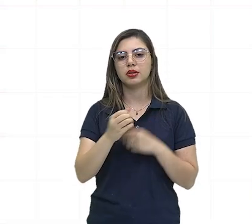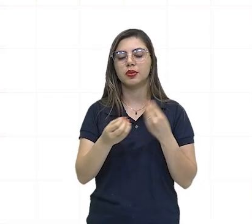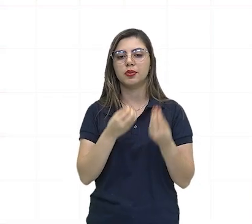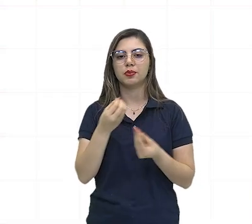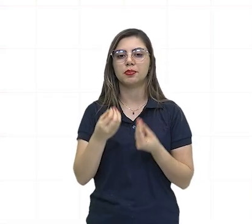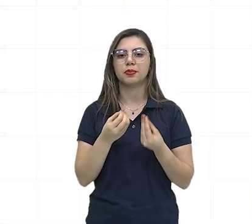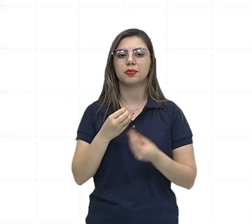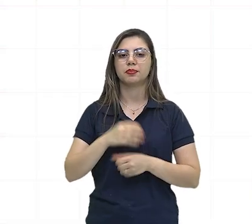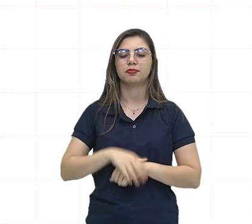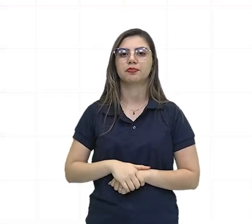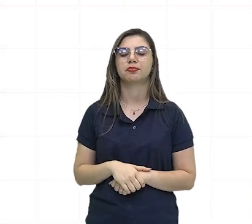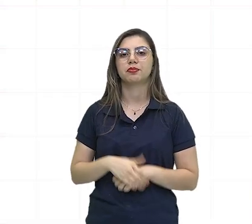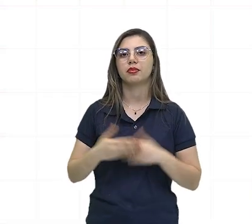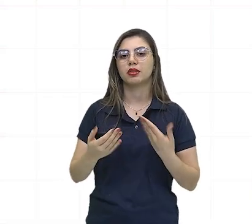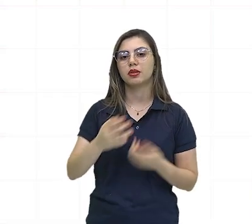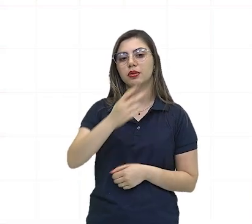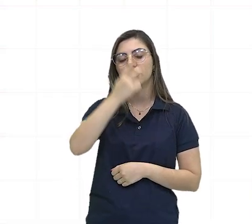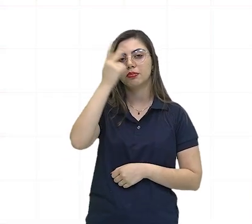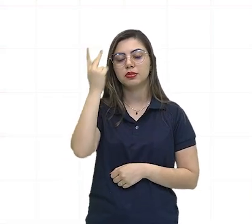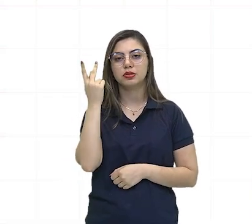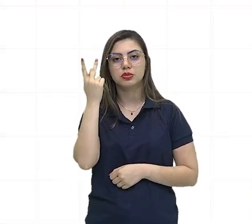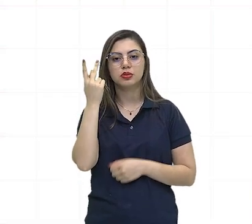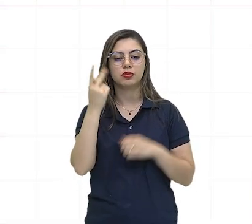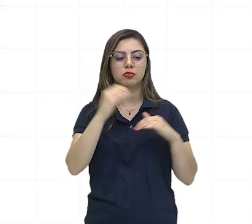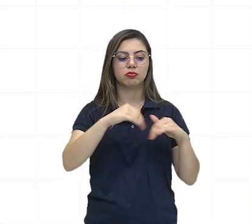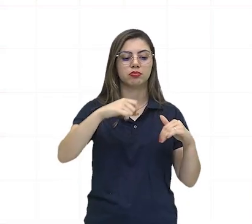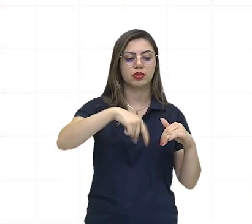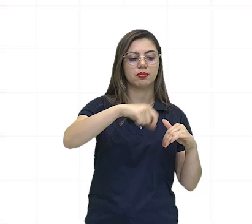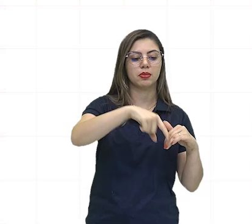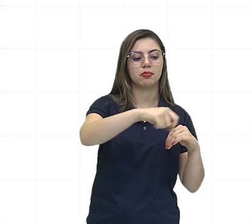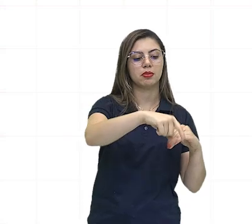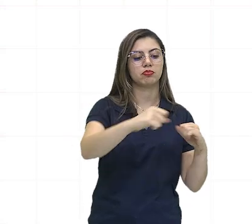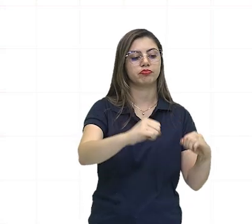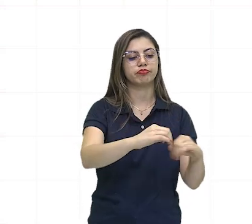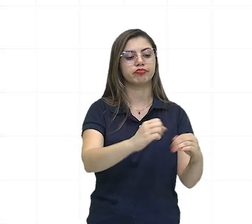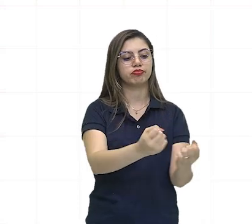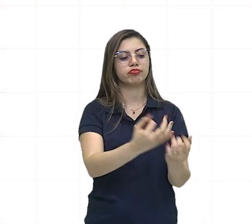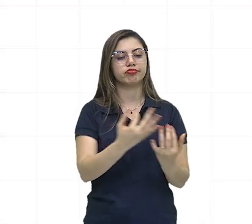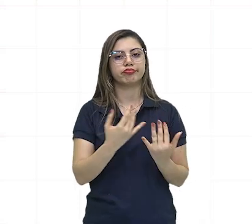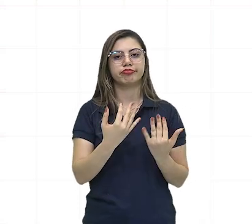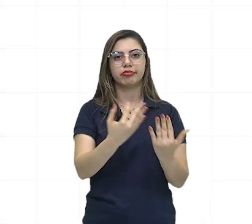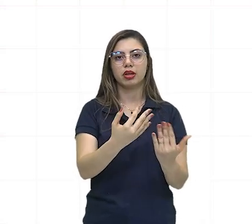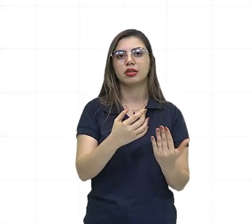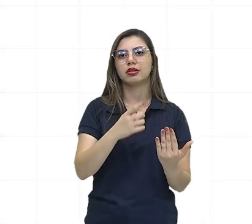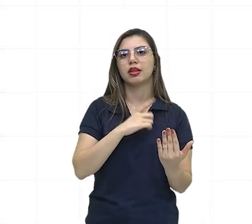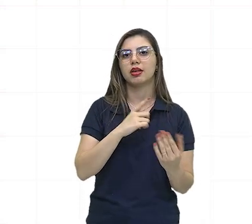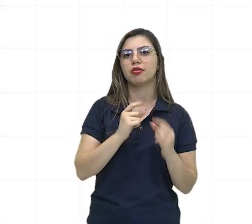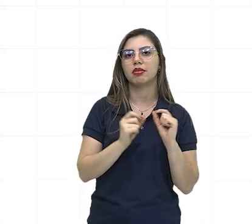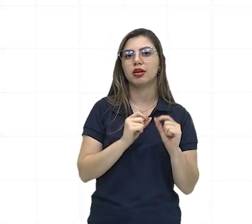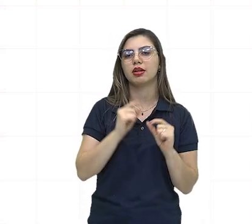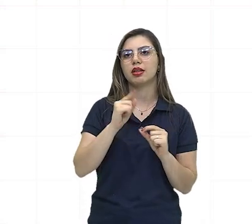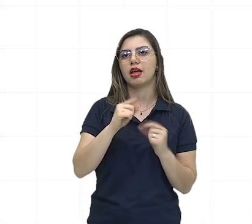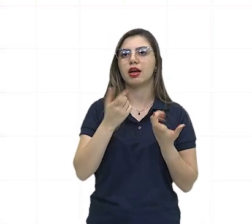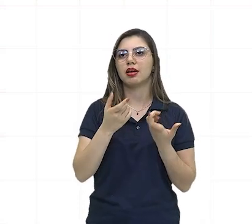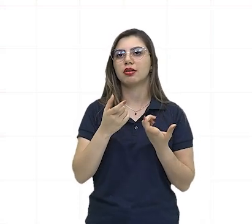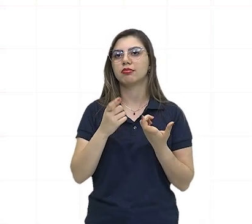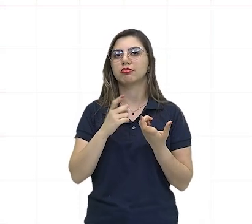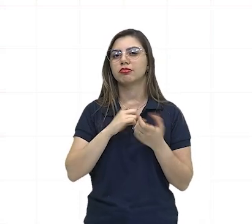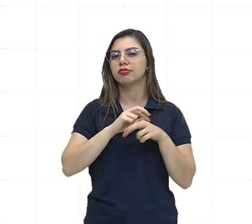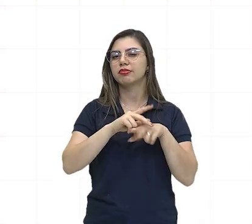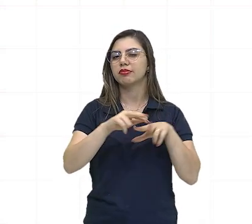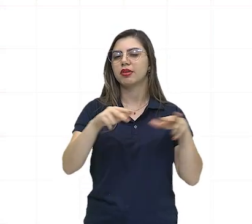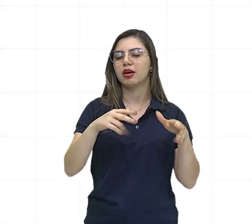vai plantar ali as hortaliças, a cenoura, o alface, né?